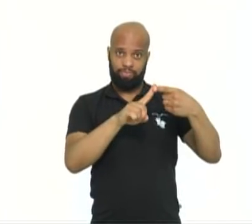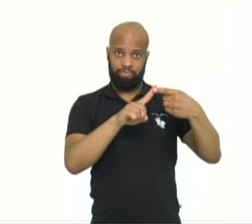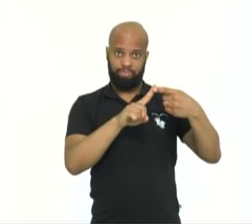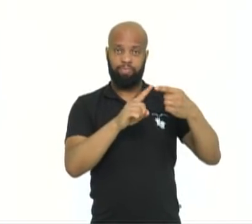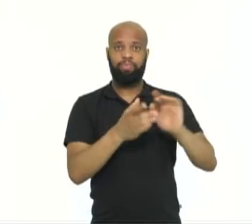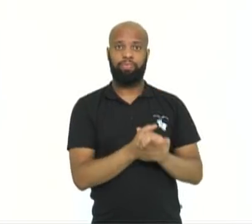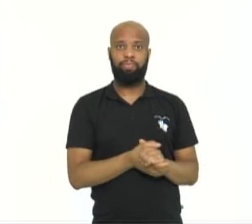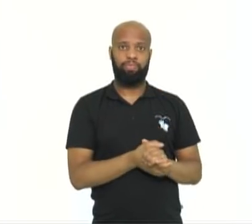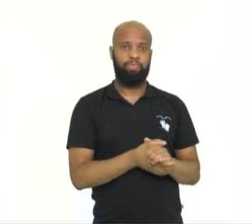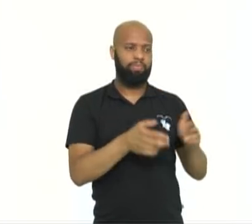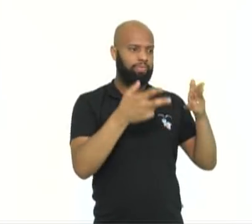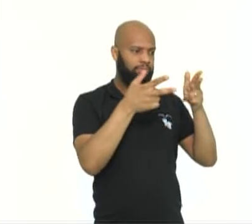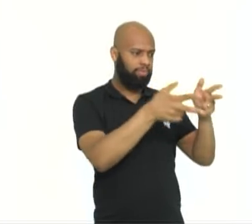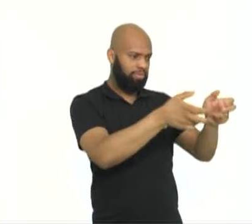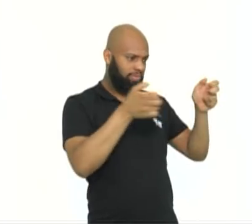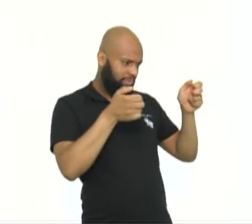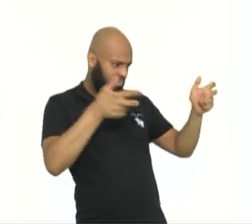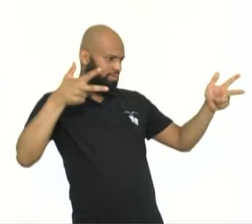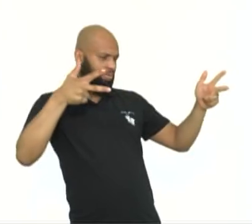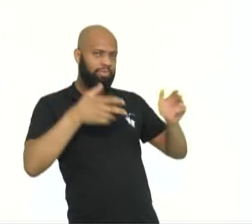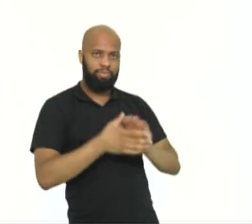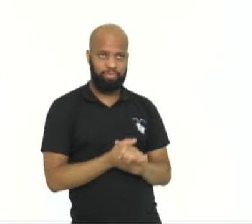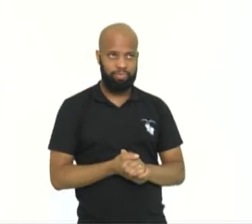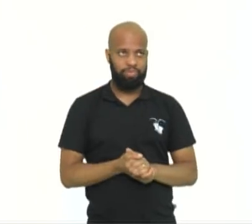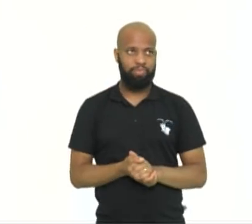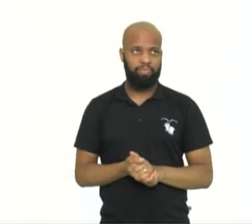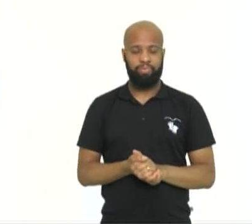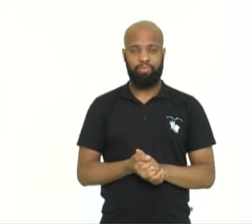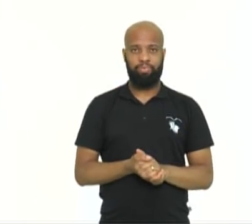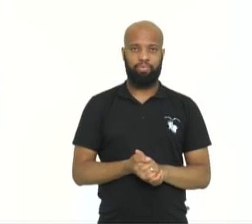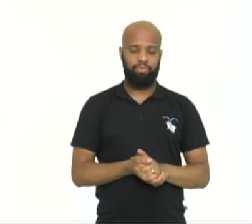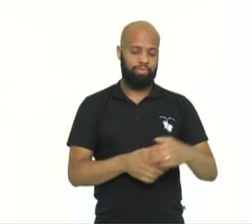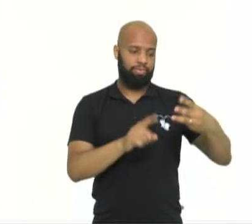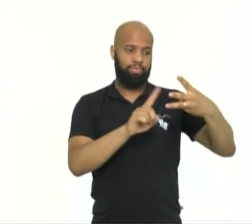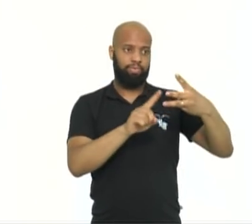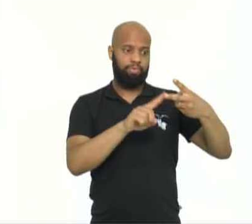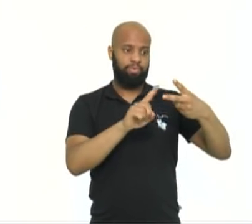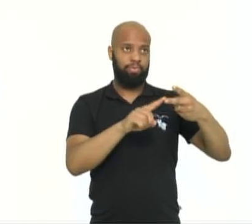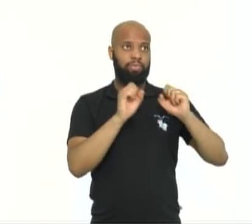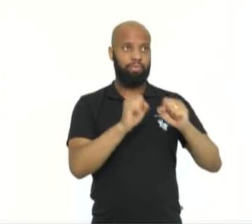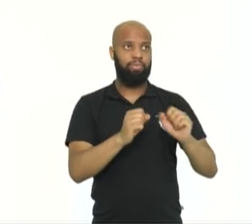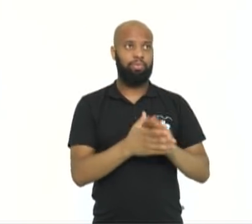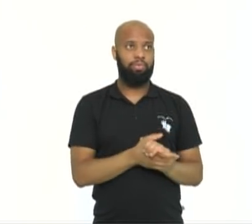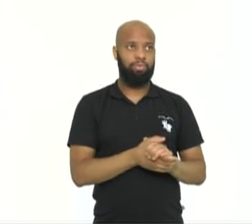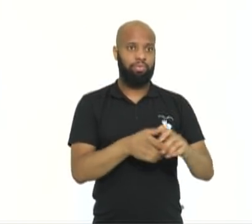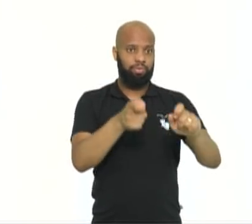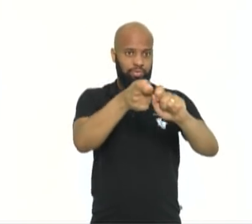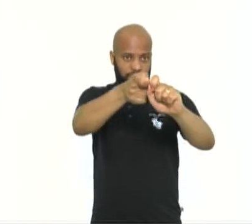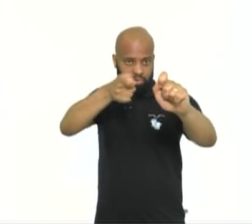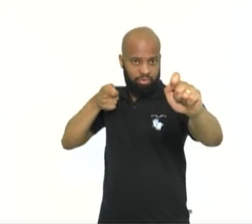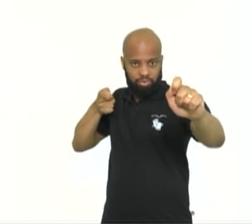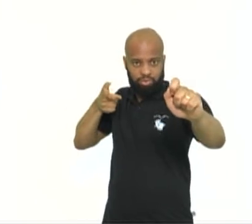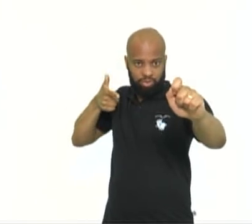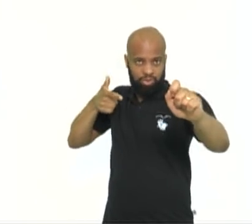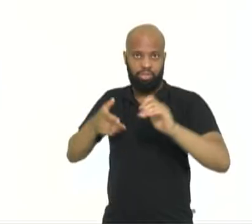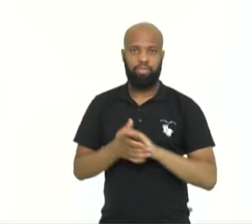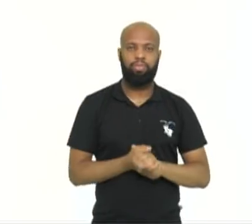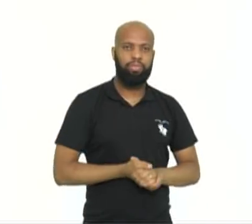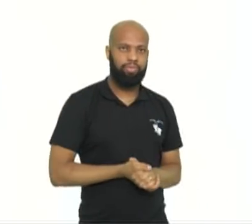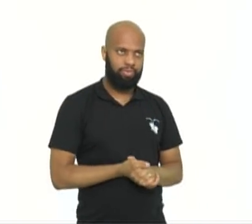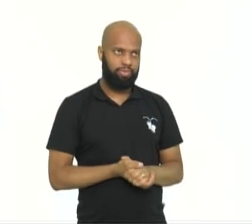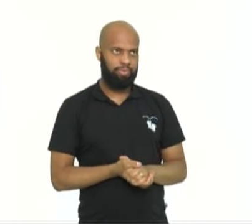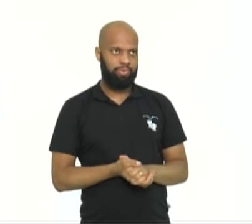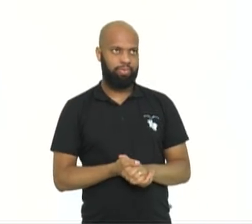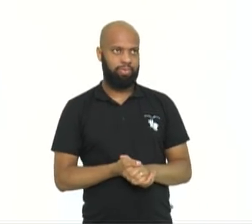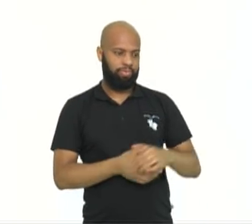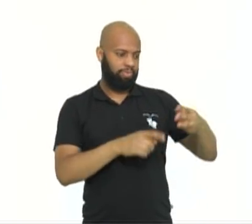Letra A, bodoque, será que pode ser arco e flecha? Será que pode ser estilingue e cetra?